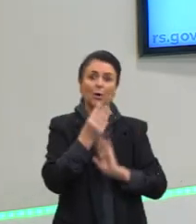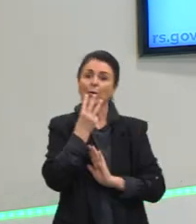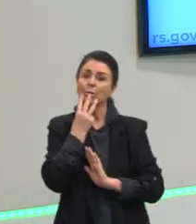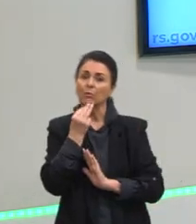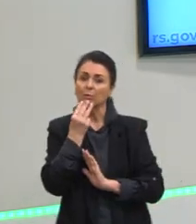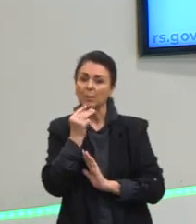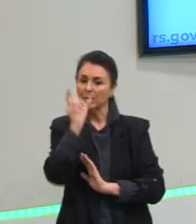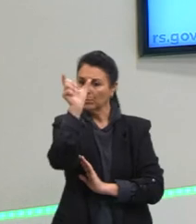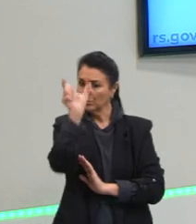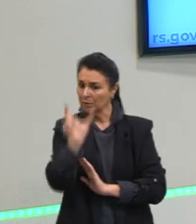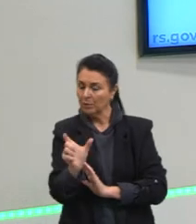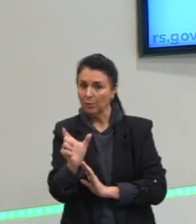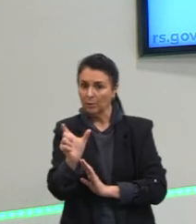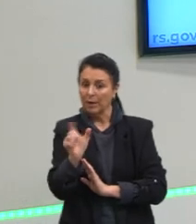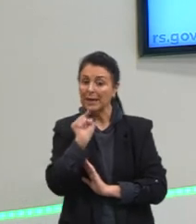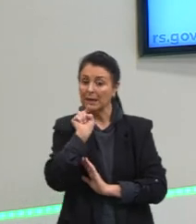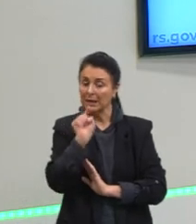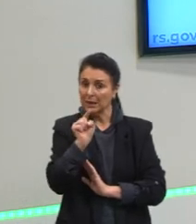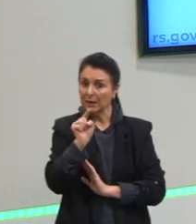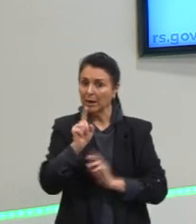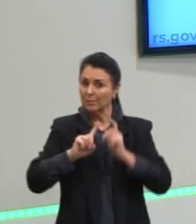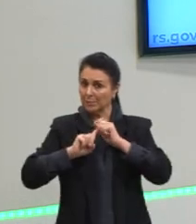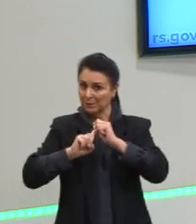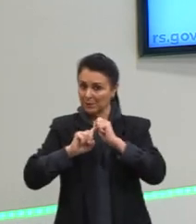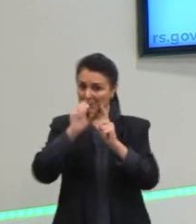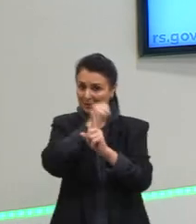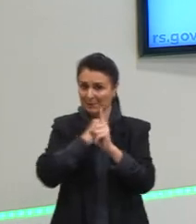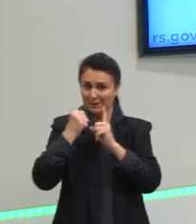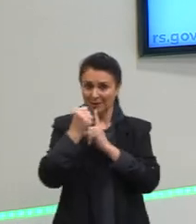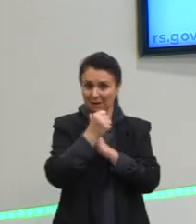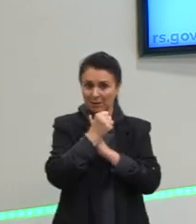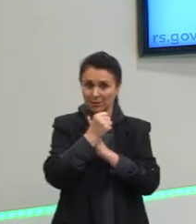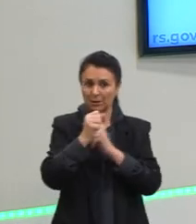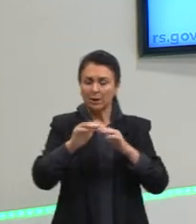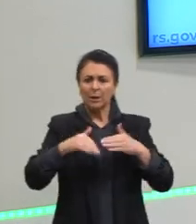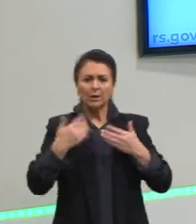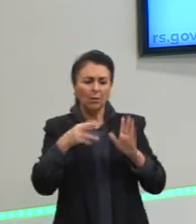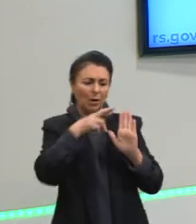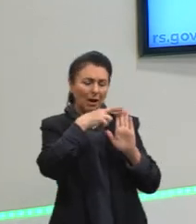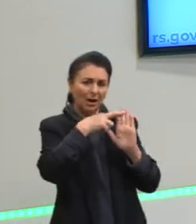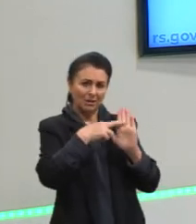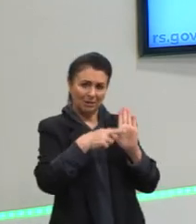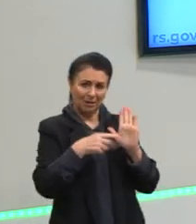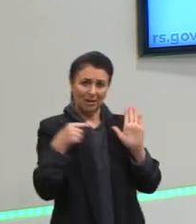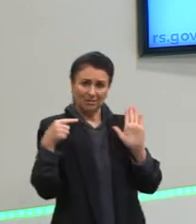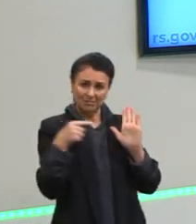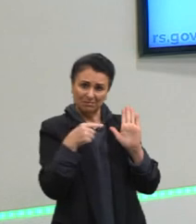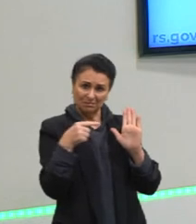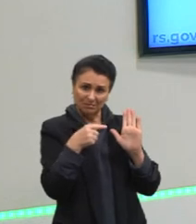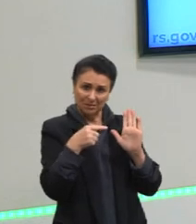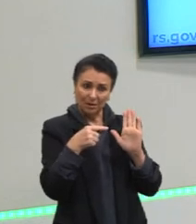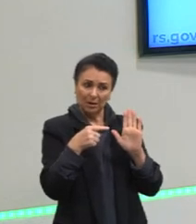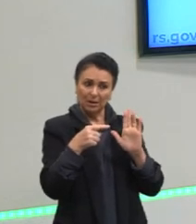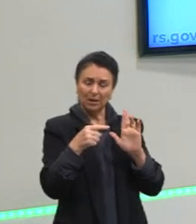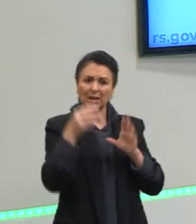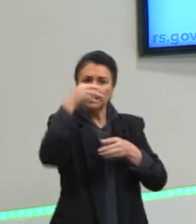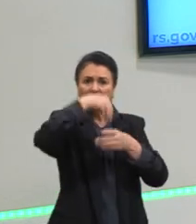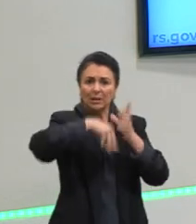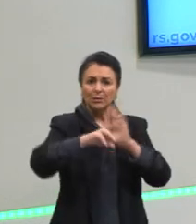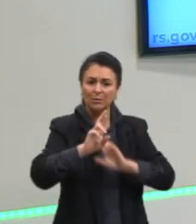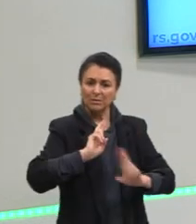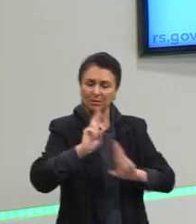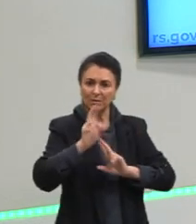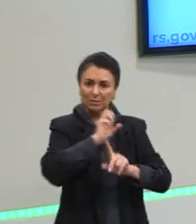indivíduo é o ator social Então essas normas estão relacionadas a as relações sociais à